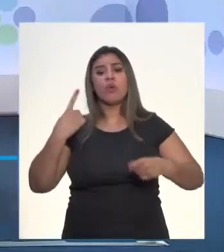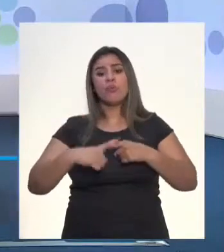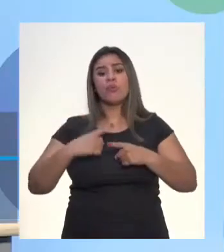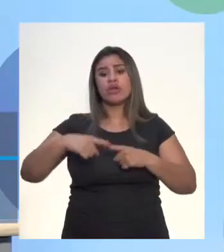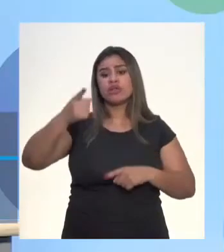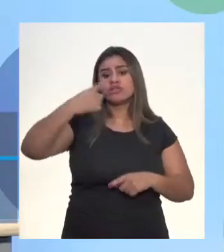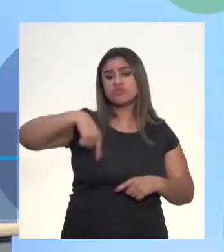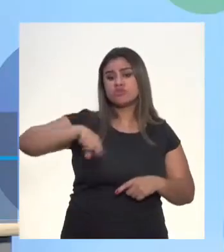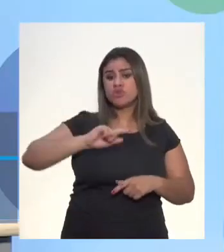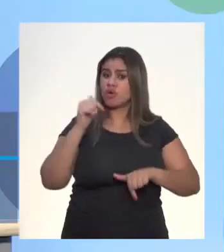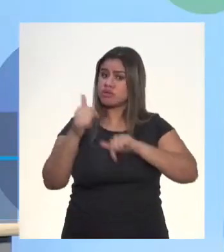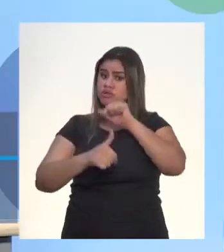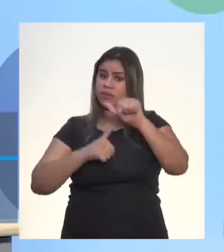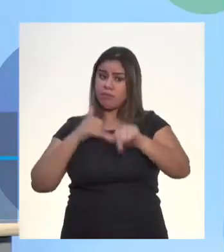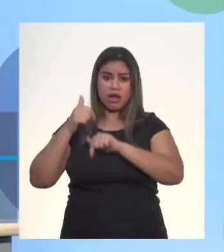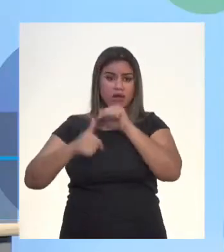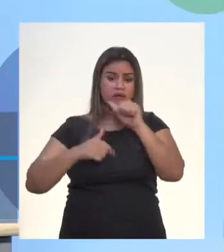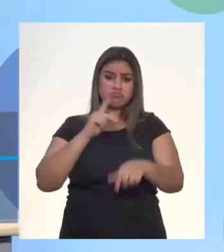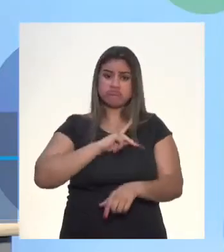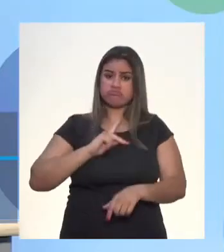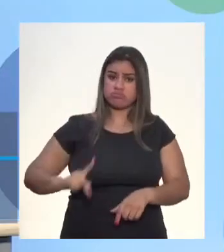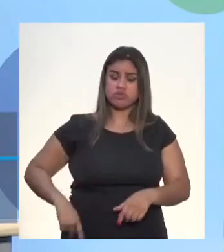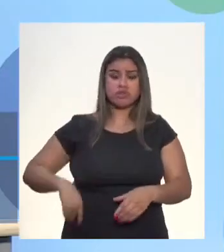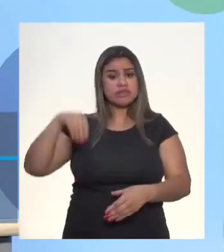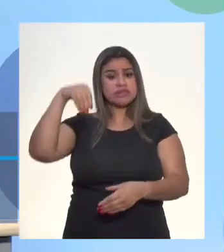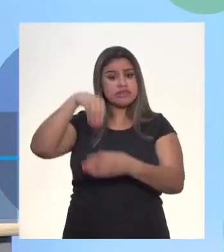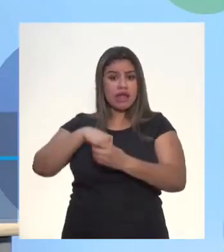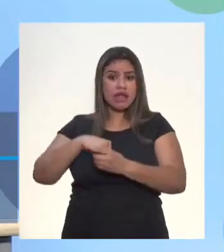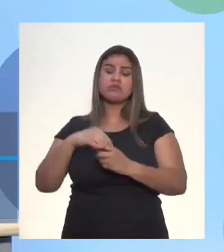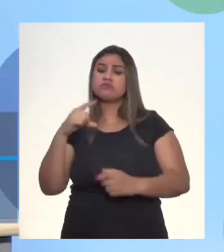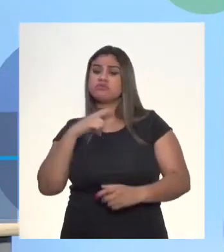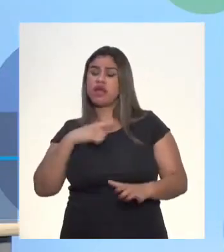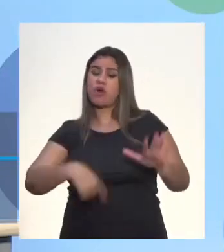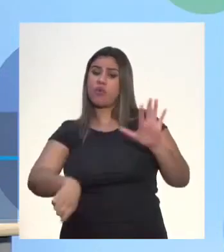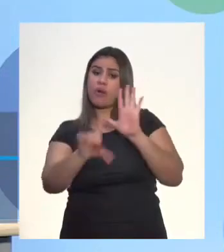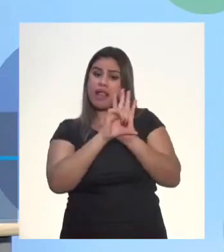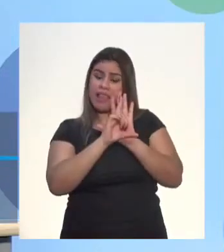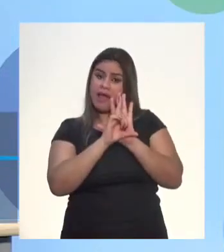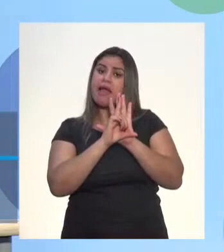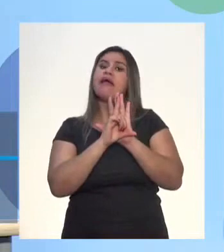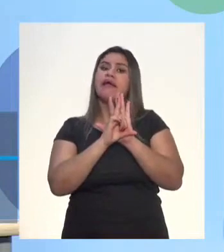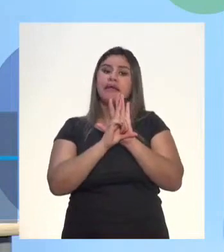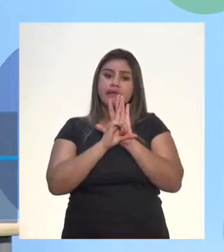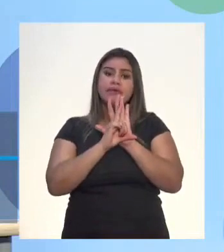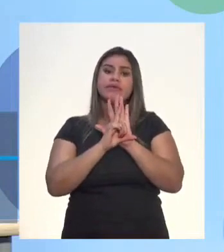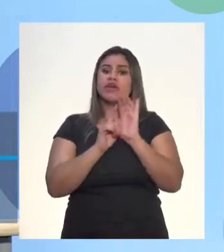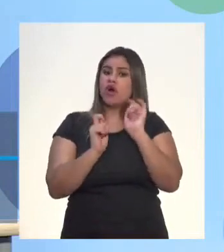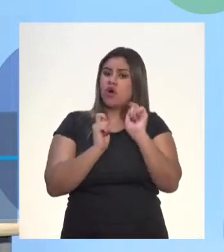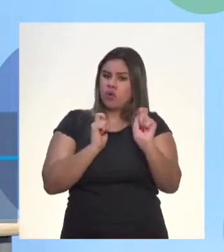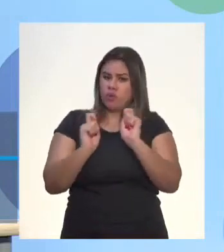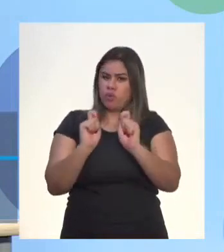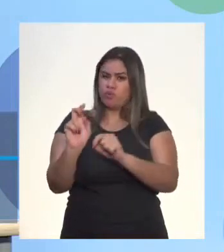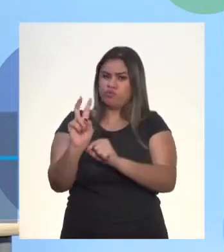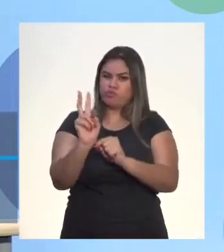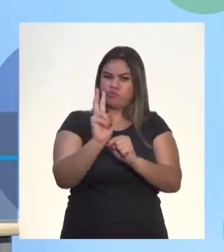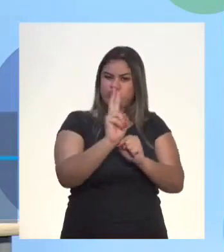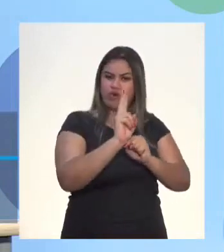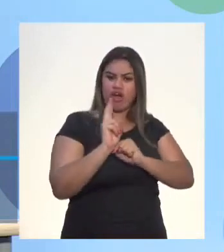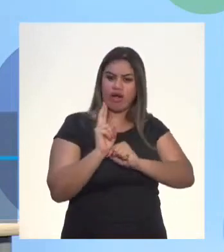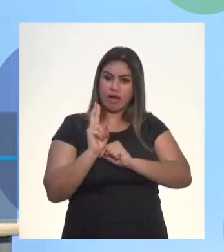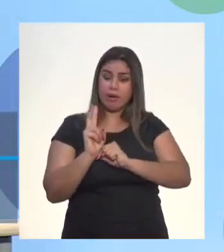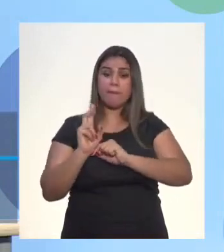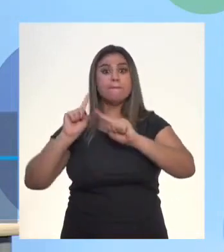nós somos servidoras públicas e dentro do serviço público existe uma legislação que está sendo controlada e fiscalizada.